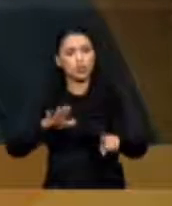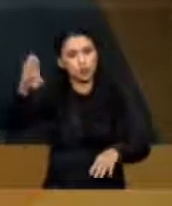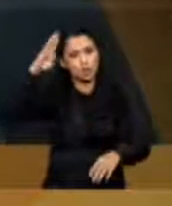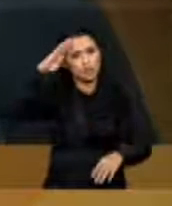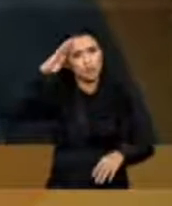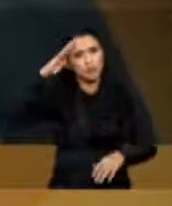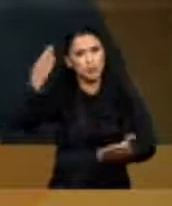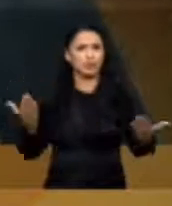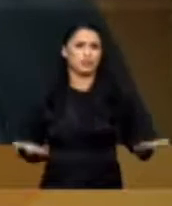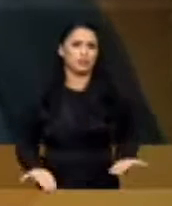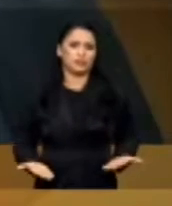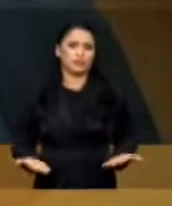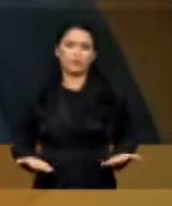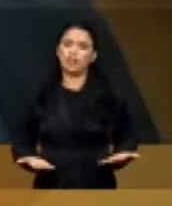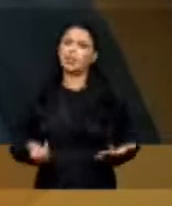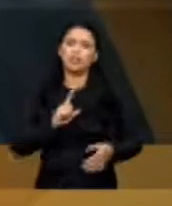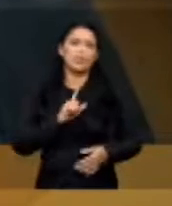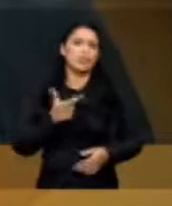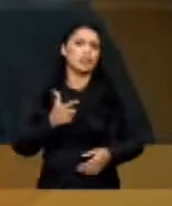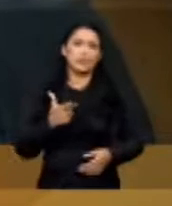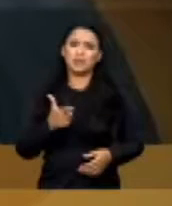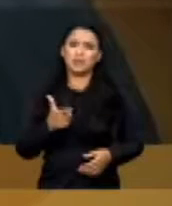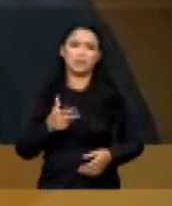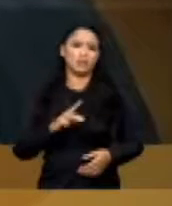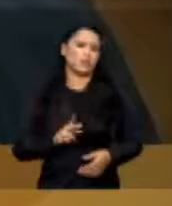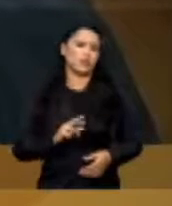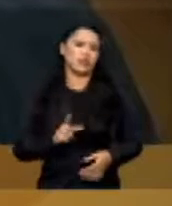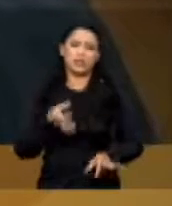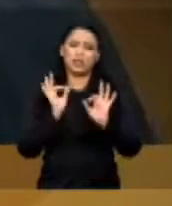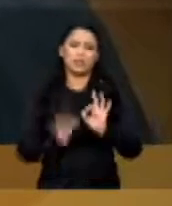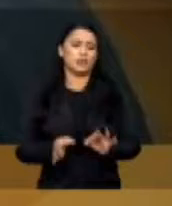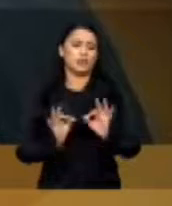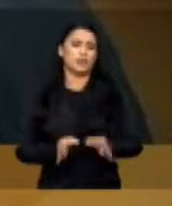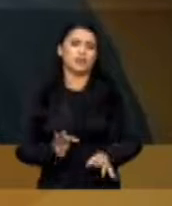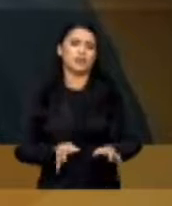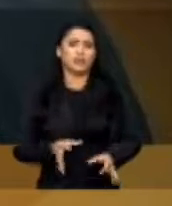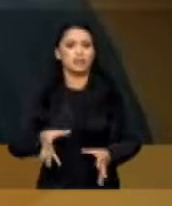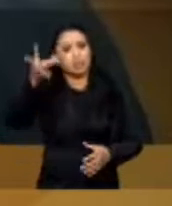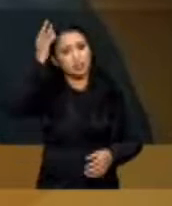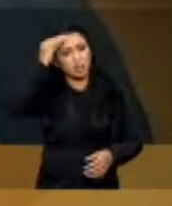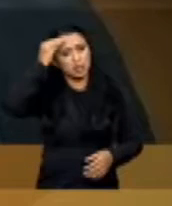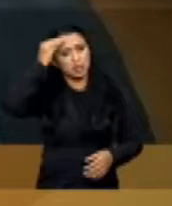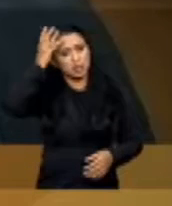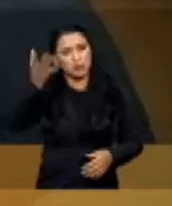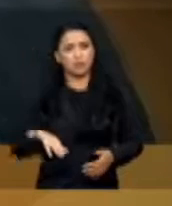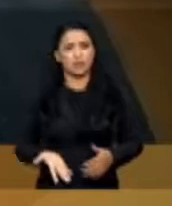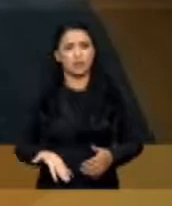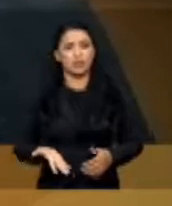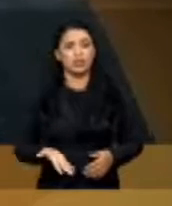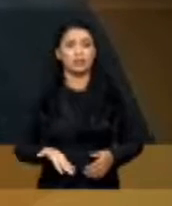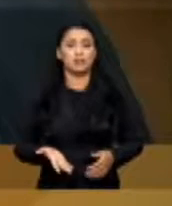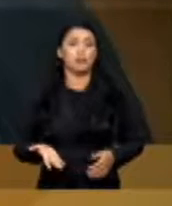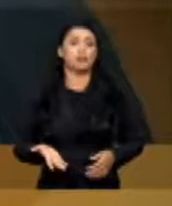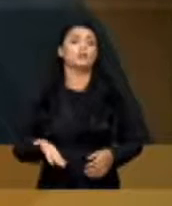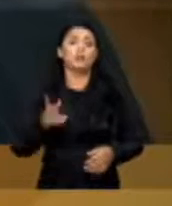numa imprudente e irresponsável compreensão de como se dá o jogo de forças em um Estado